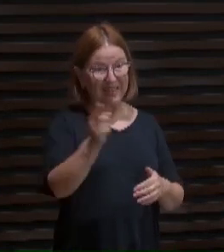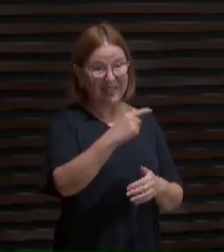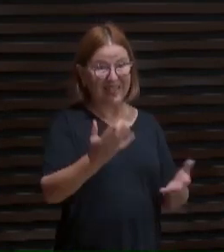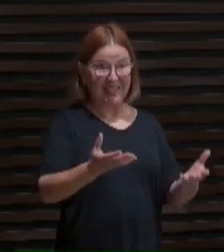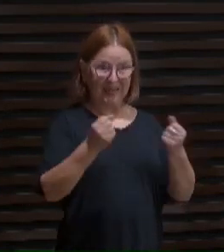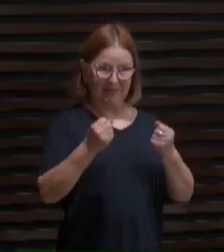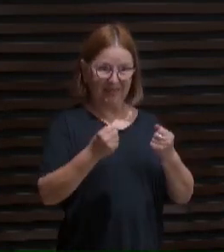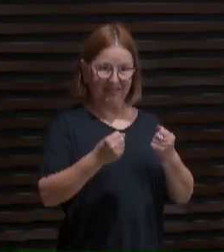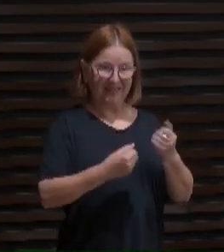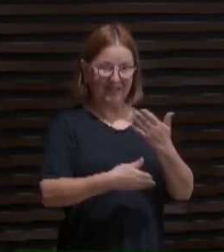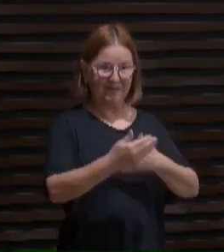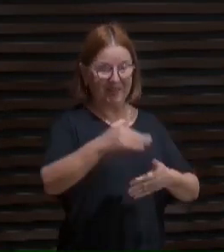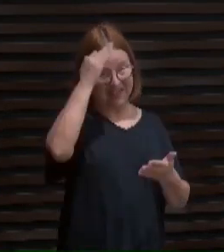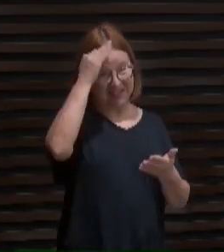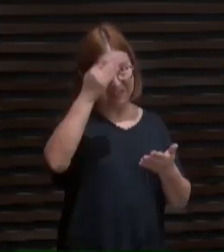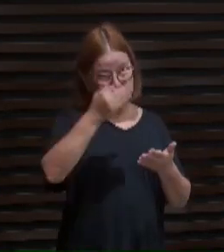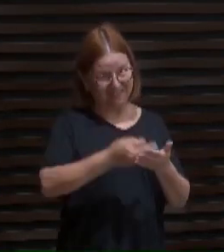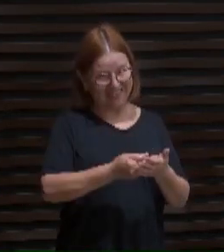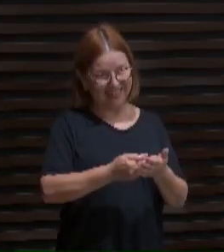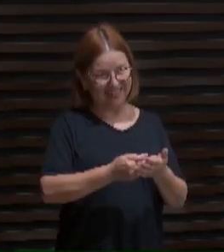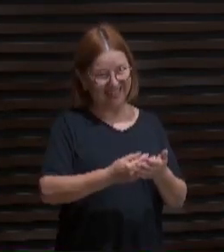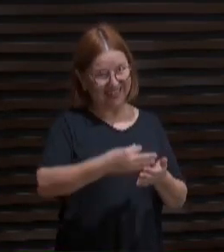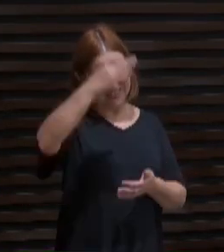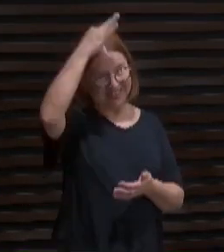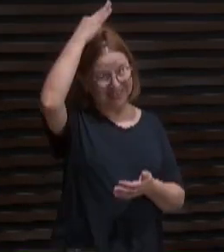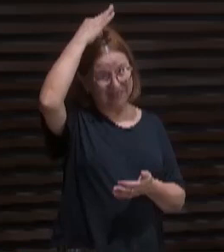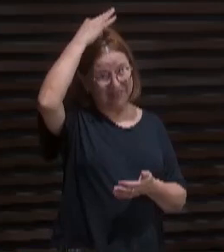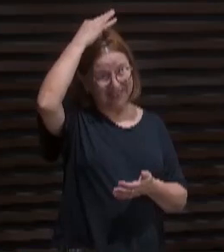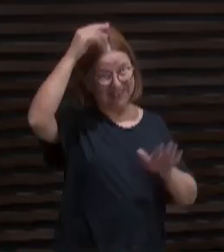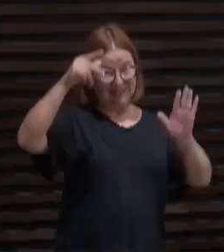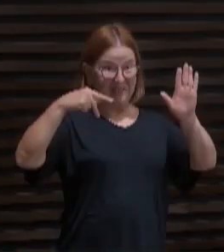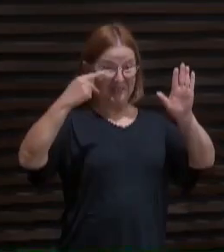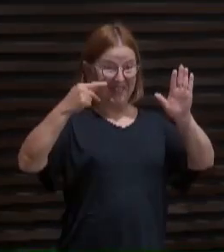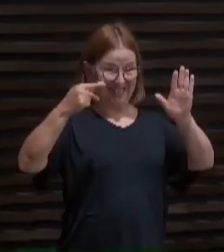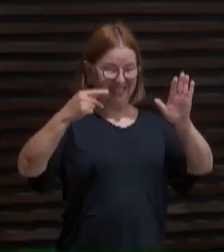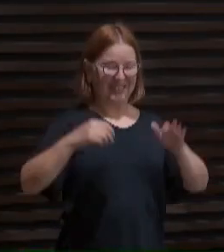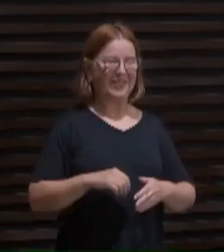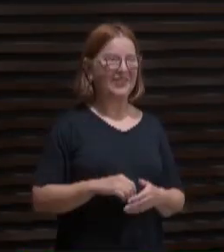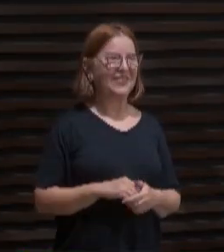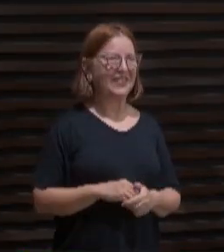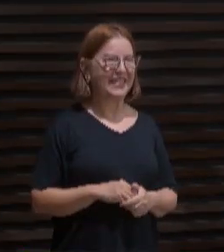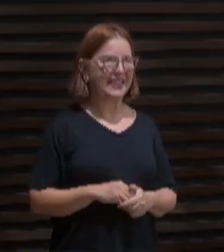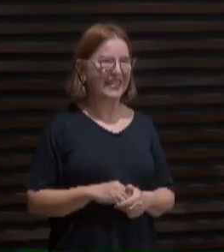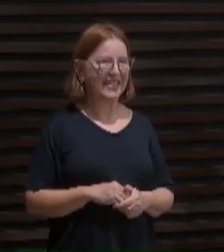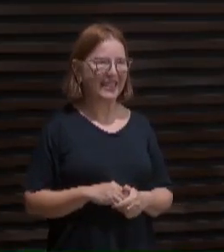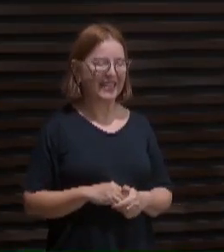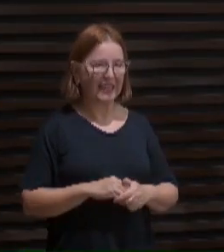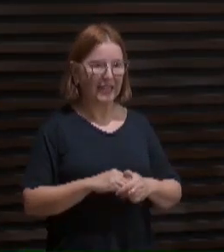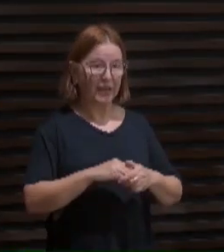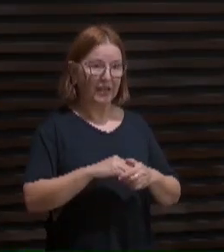o Espírito prometido. Olha, a esse esmagamento da cabeça da